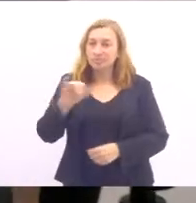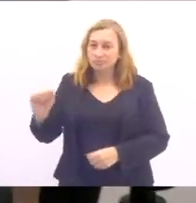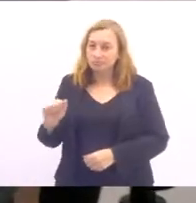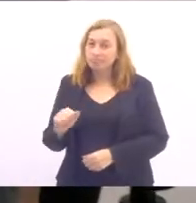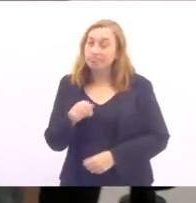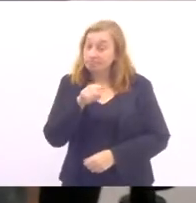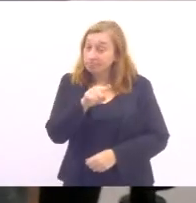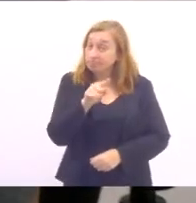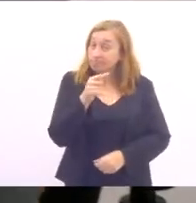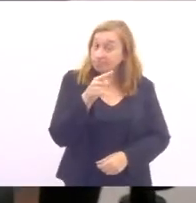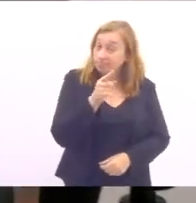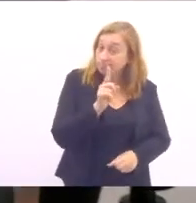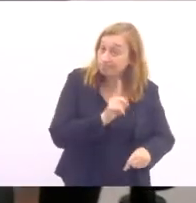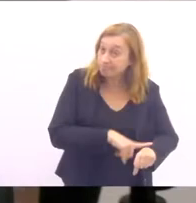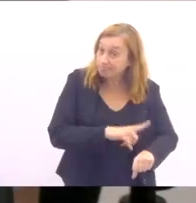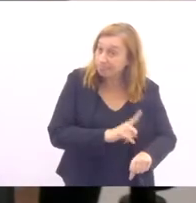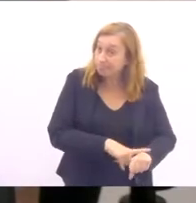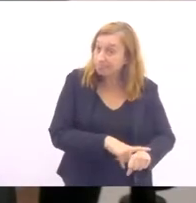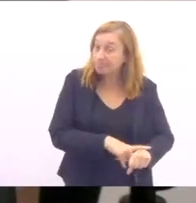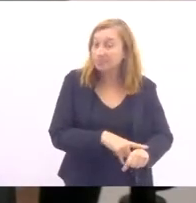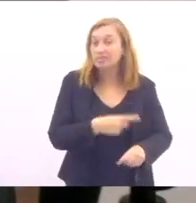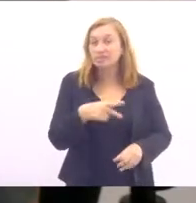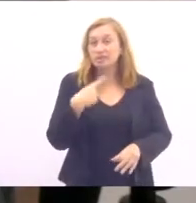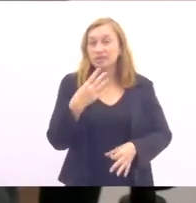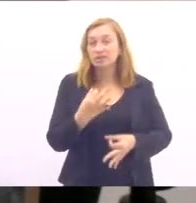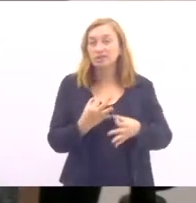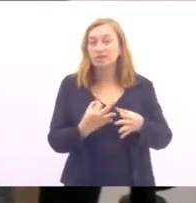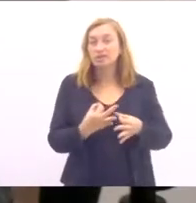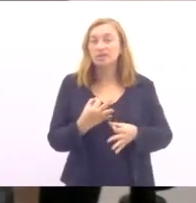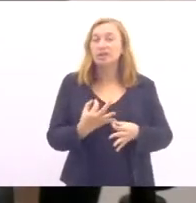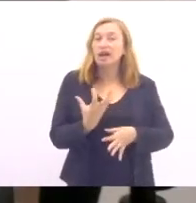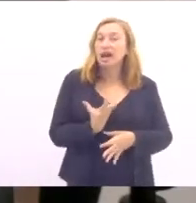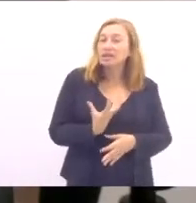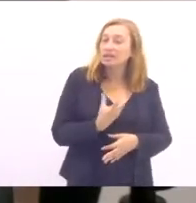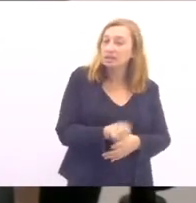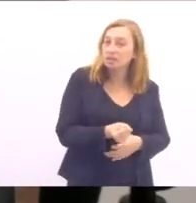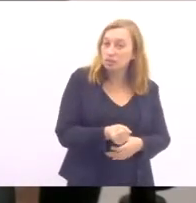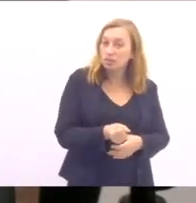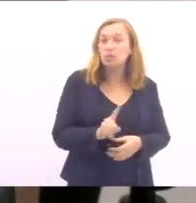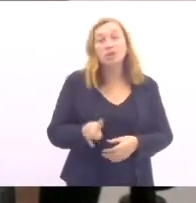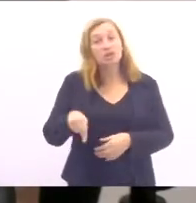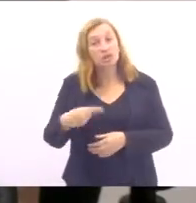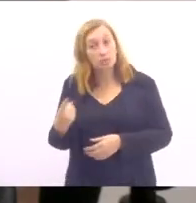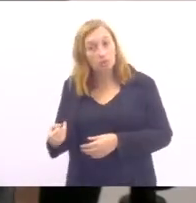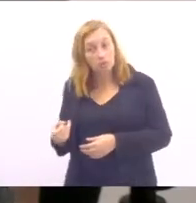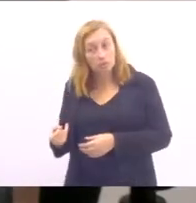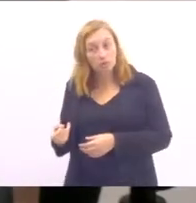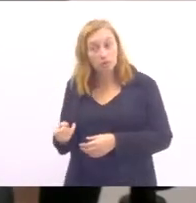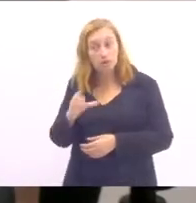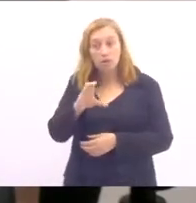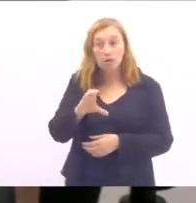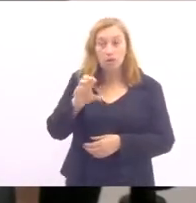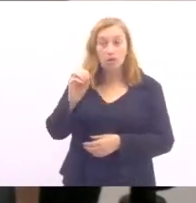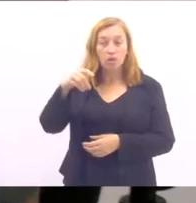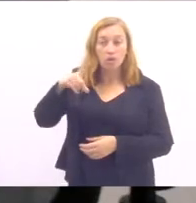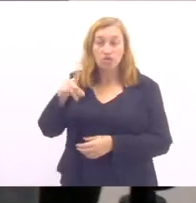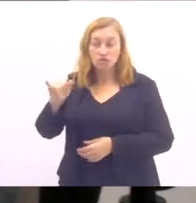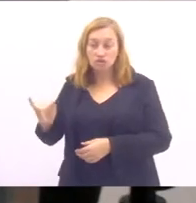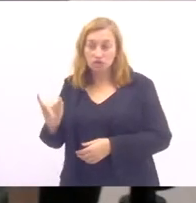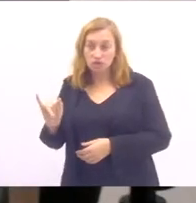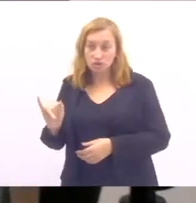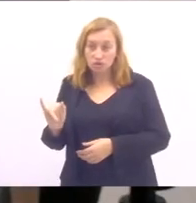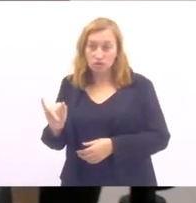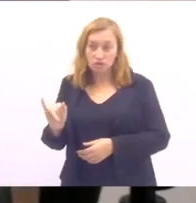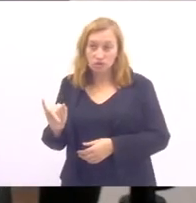naquela oportunidade deu um parecer jurídico favorável, depois foi para o CONDIR, por unanimidade